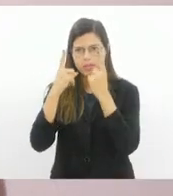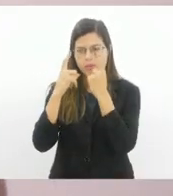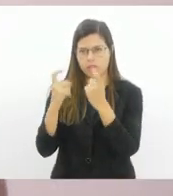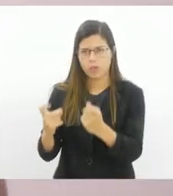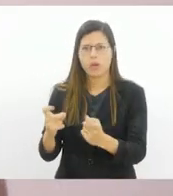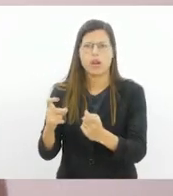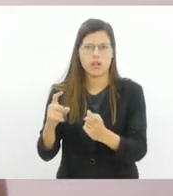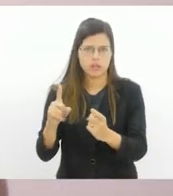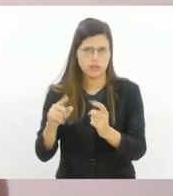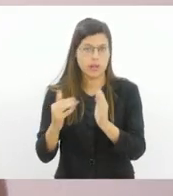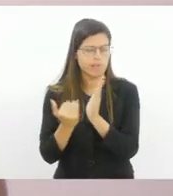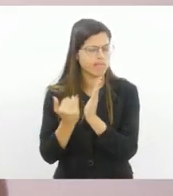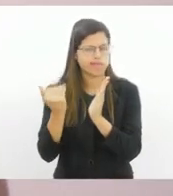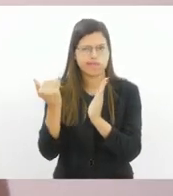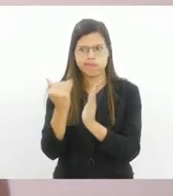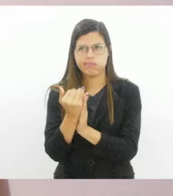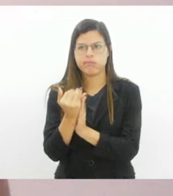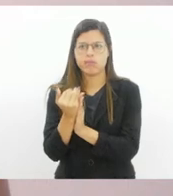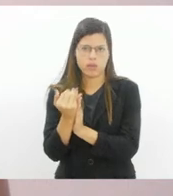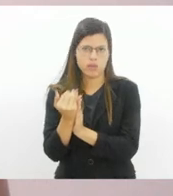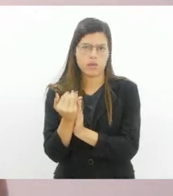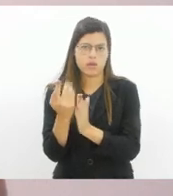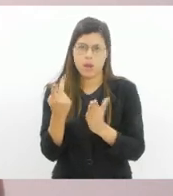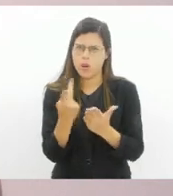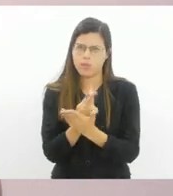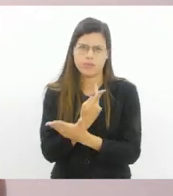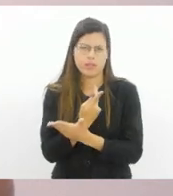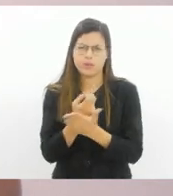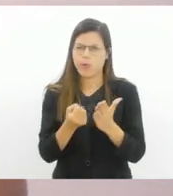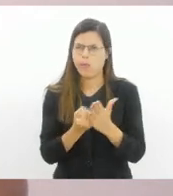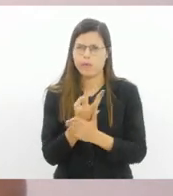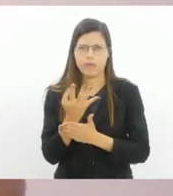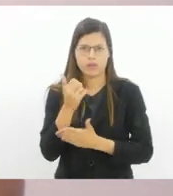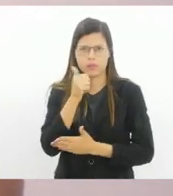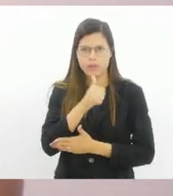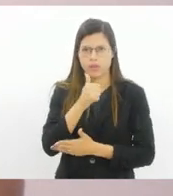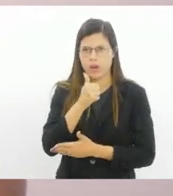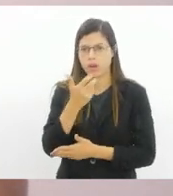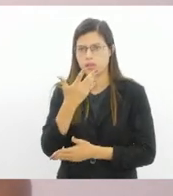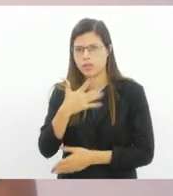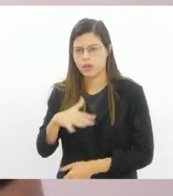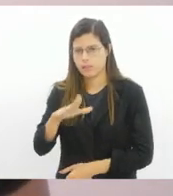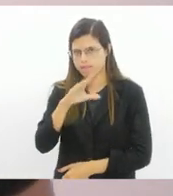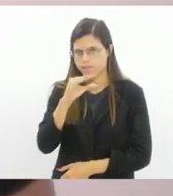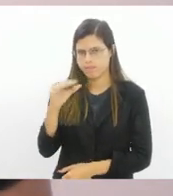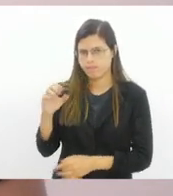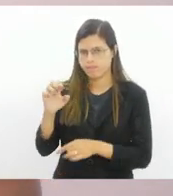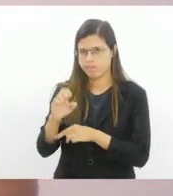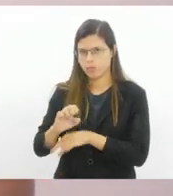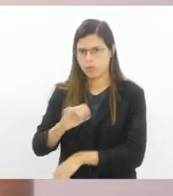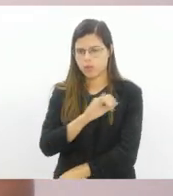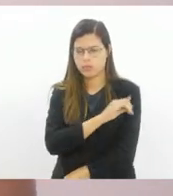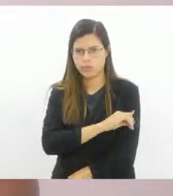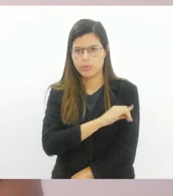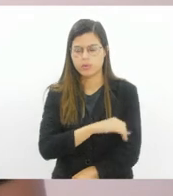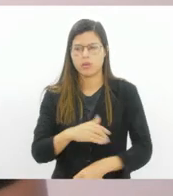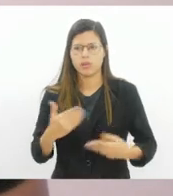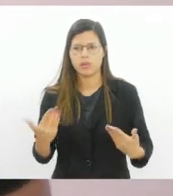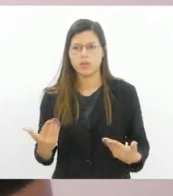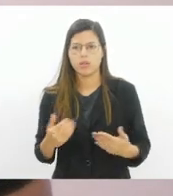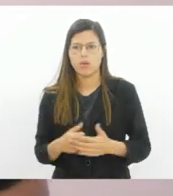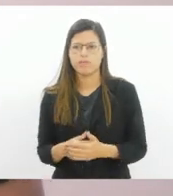e que atinge a tantas mulheres e meninas do nosso estado do Rio de Janeiro. Então, eu